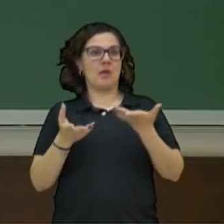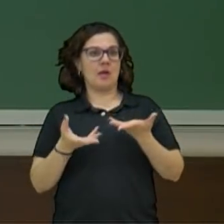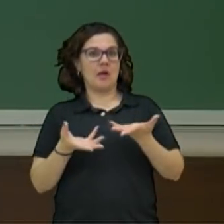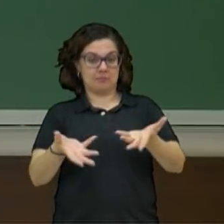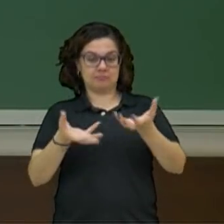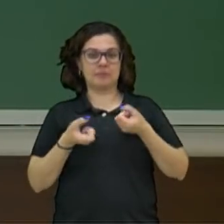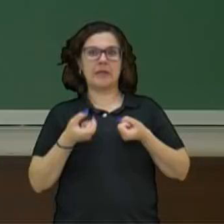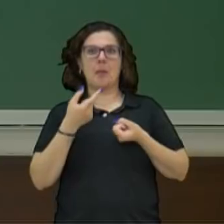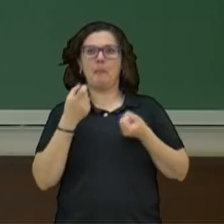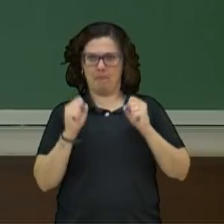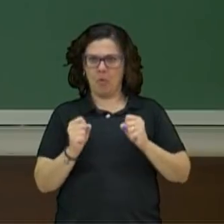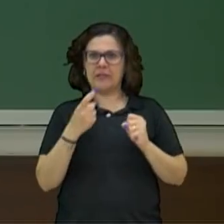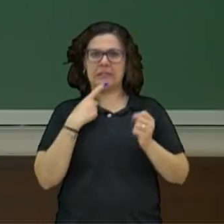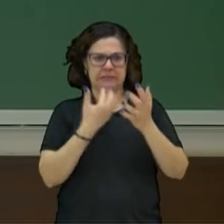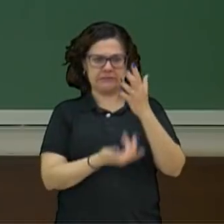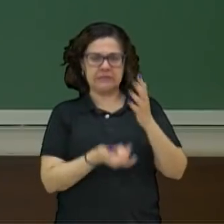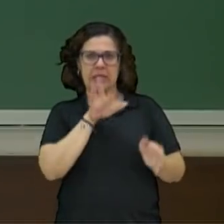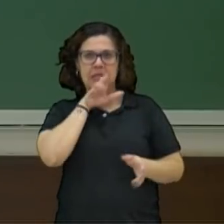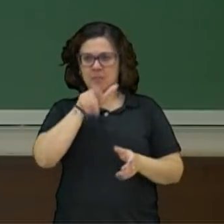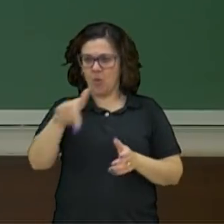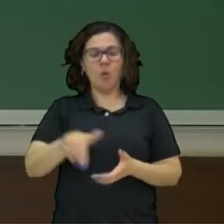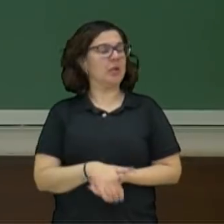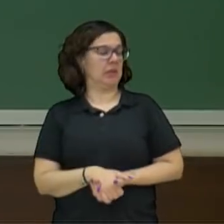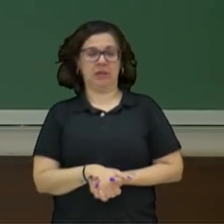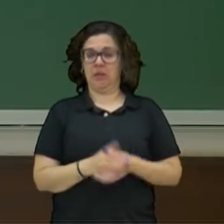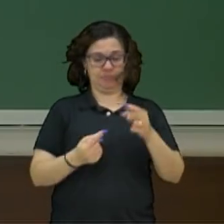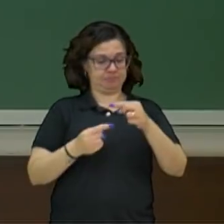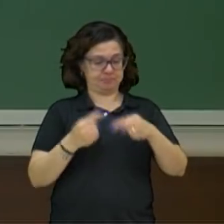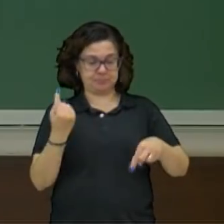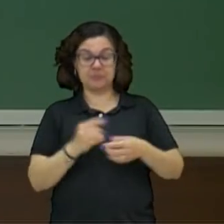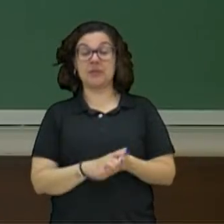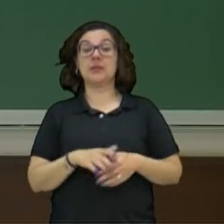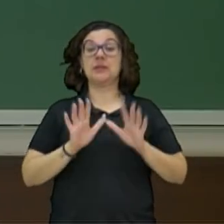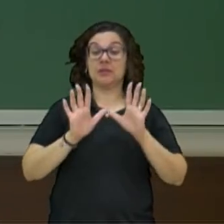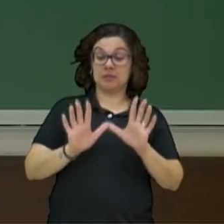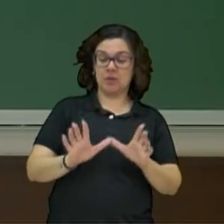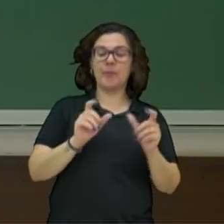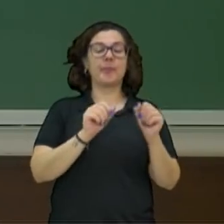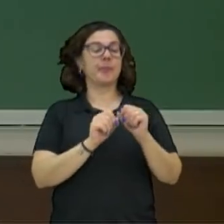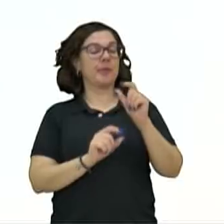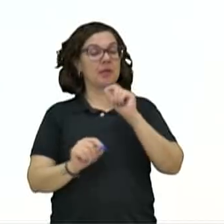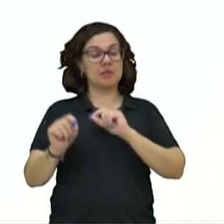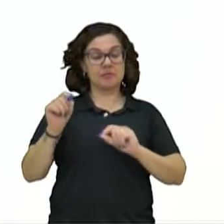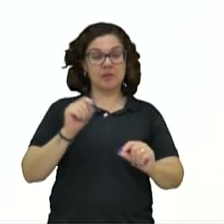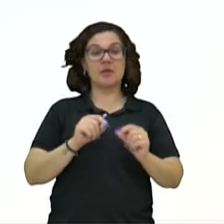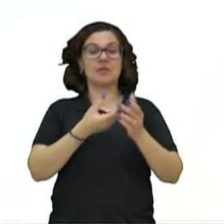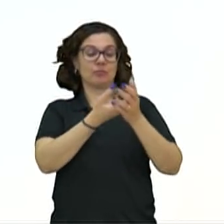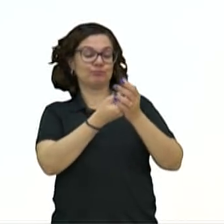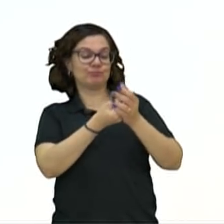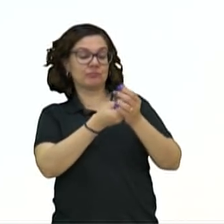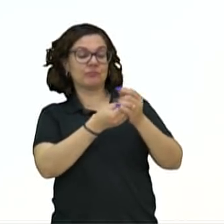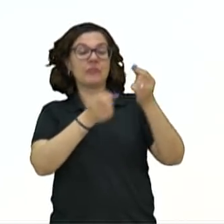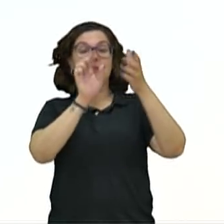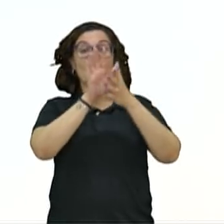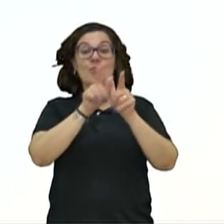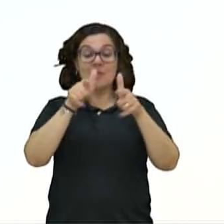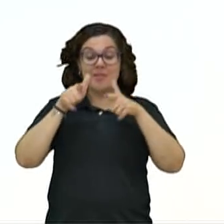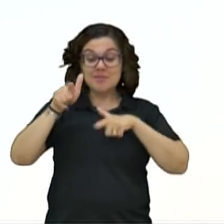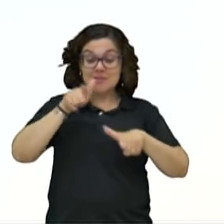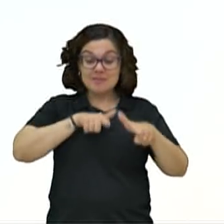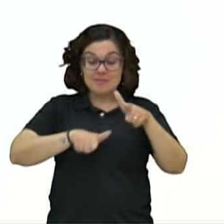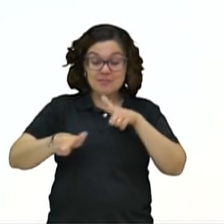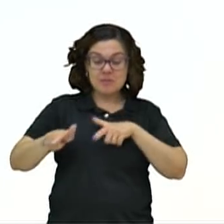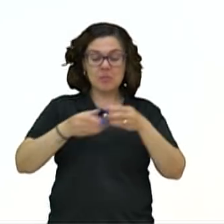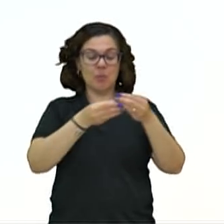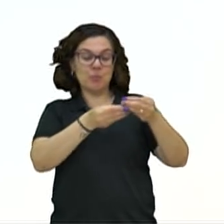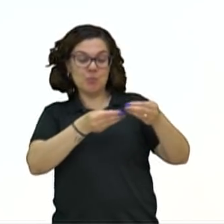receber sangue de outro animal, né? Há uma incompatibilidade. Então, o que eles fazem? Eles vão filtrar, vão purificar